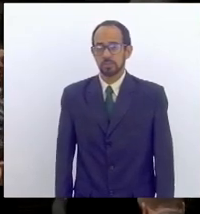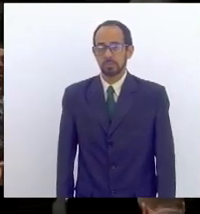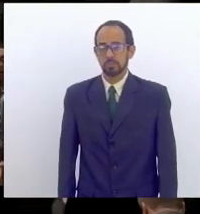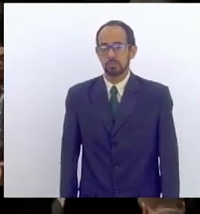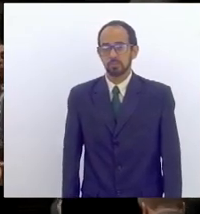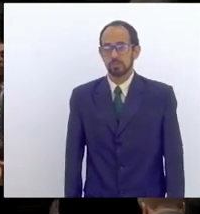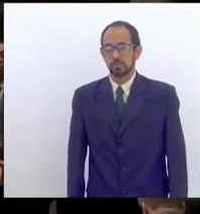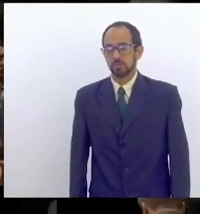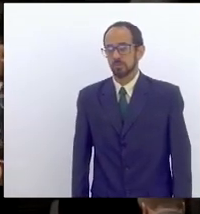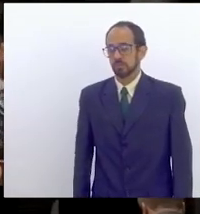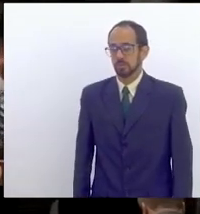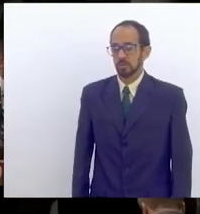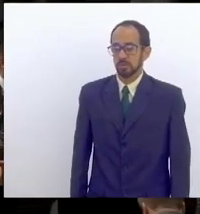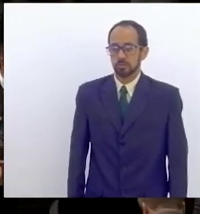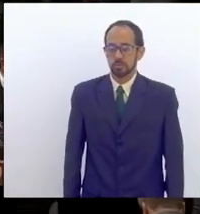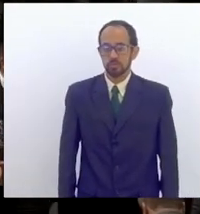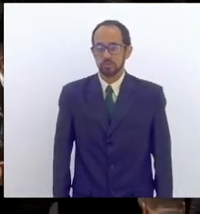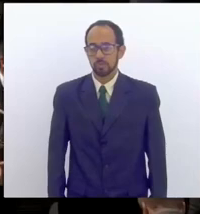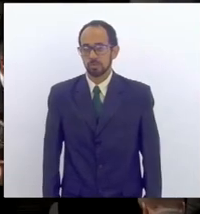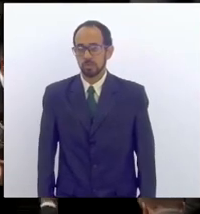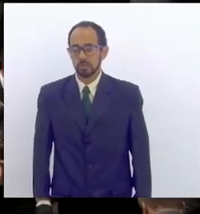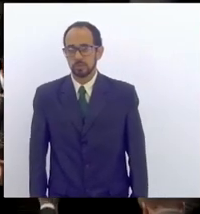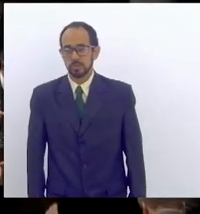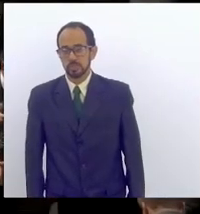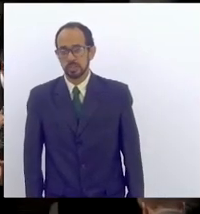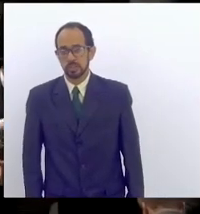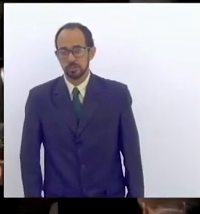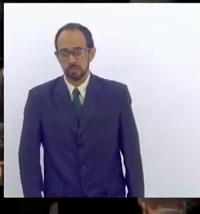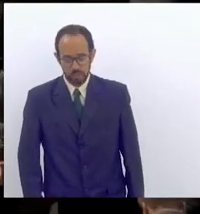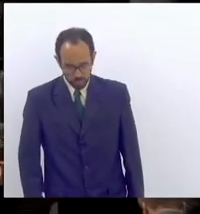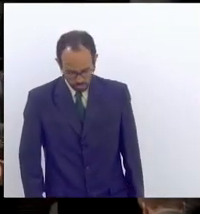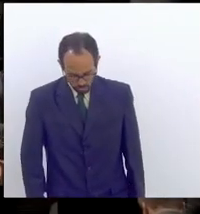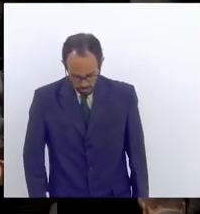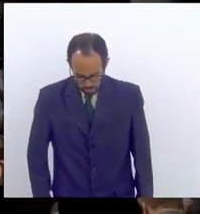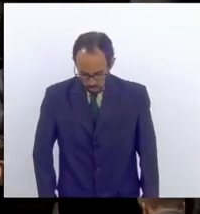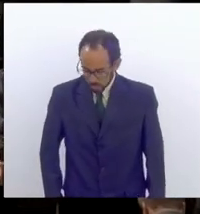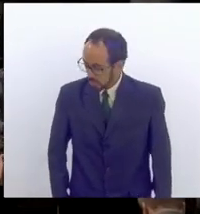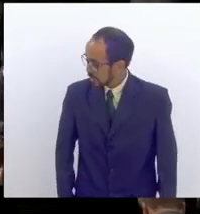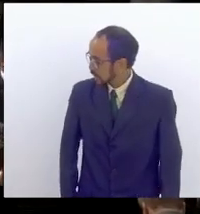Mas o nome da chapa não é esse, mas não faz mal. Fica assim.